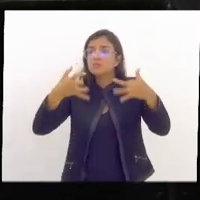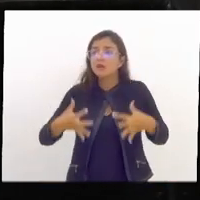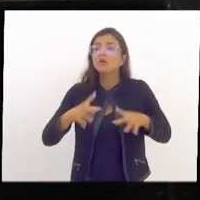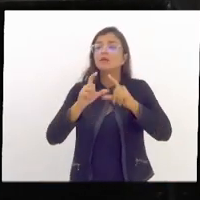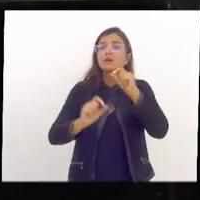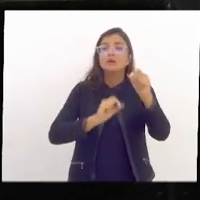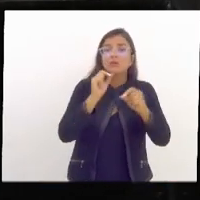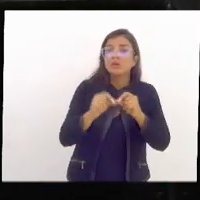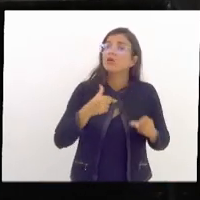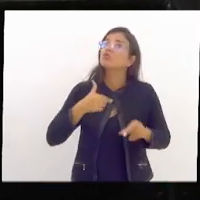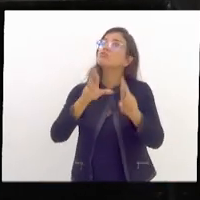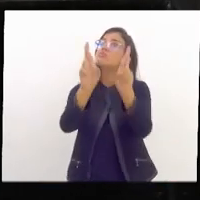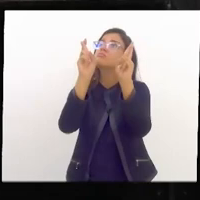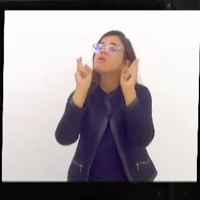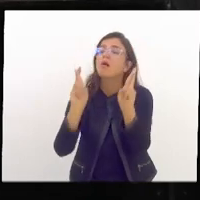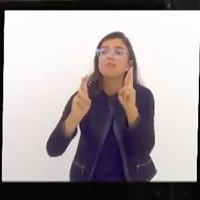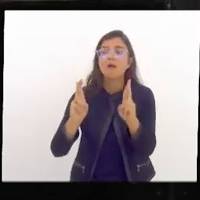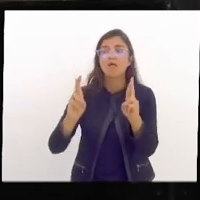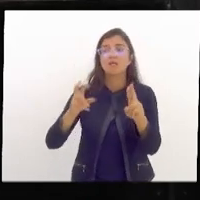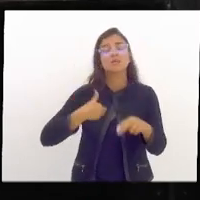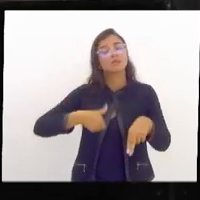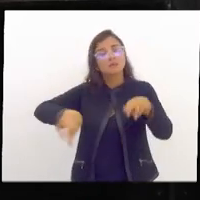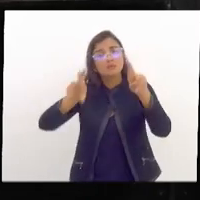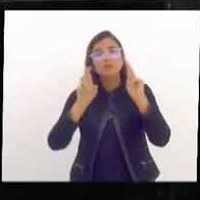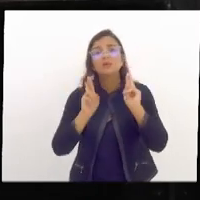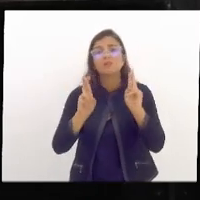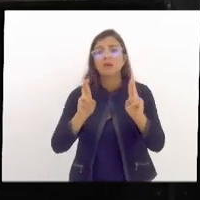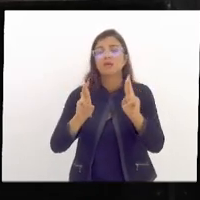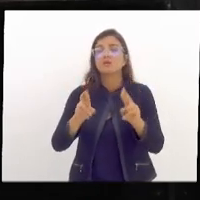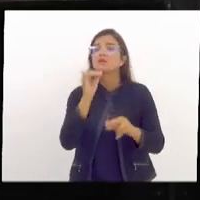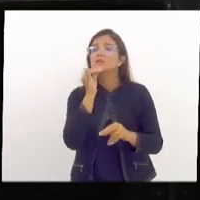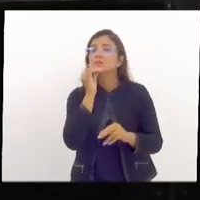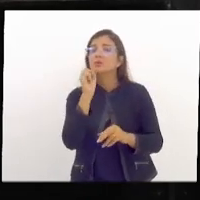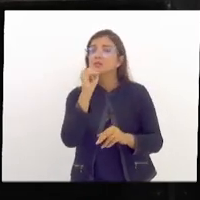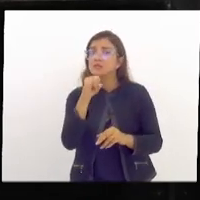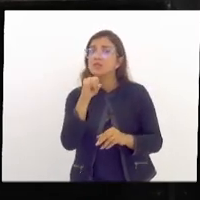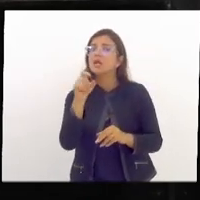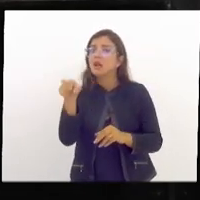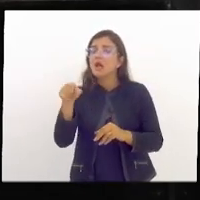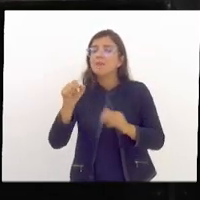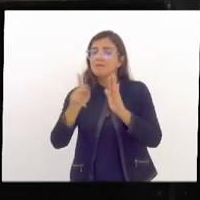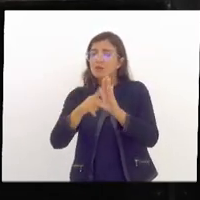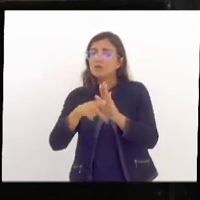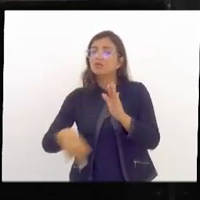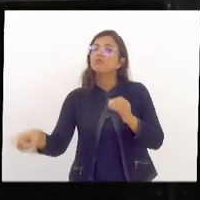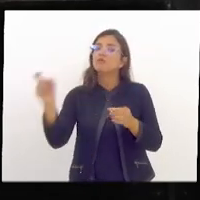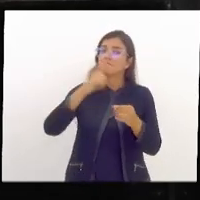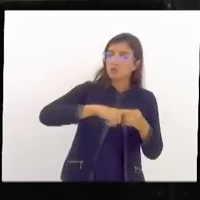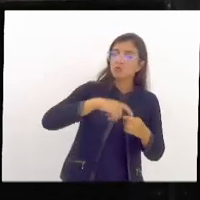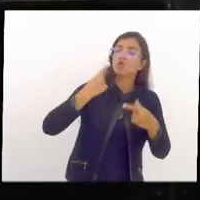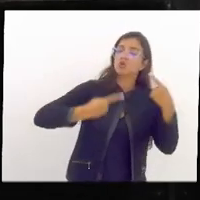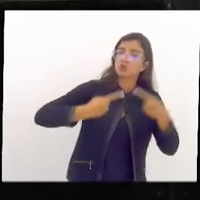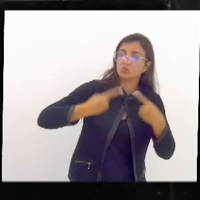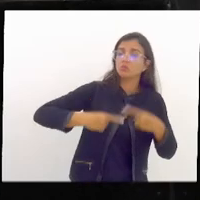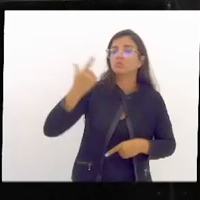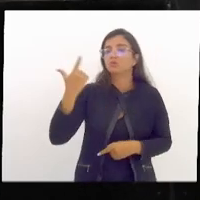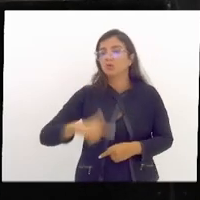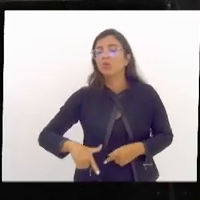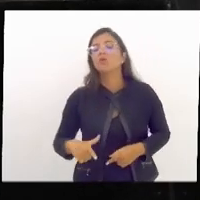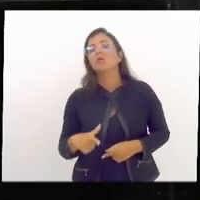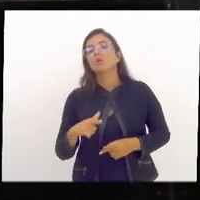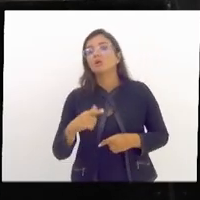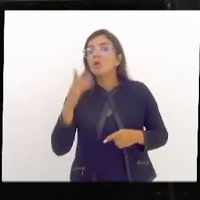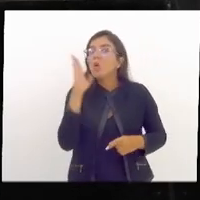gente espera verdadeiramente que, antes do retorno desse projeto, que está em discussão única, em regime